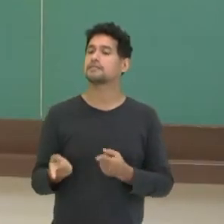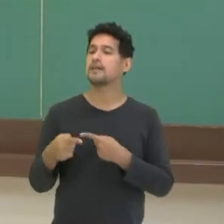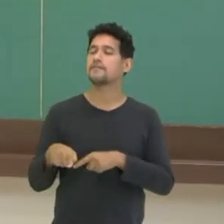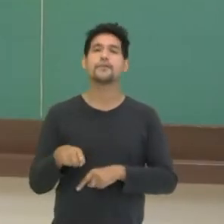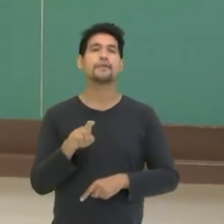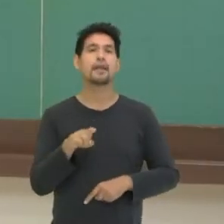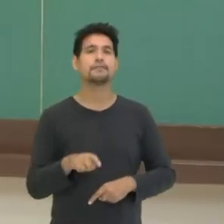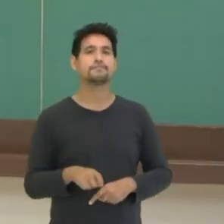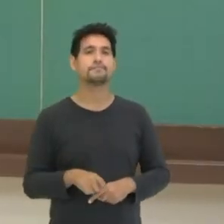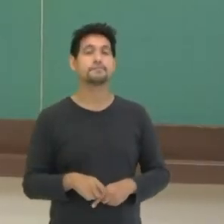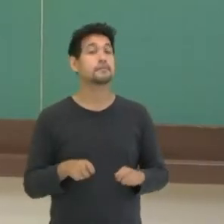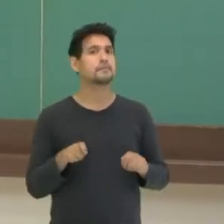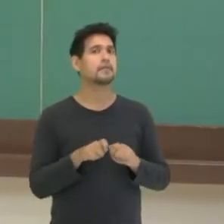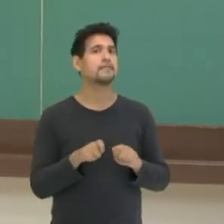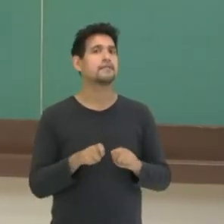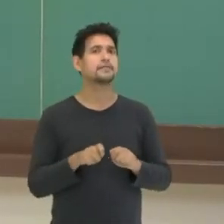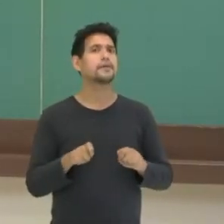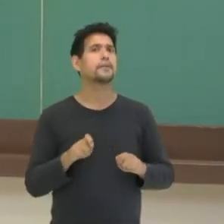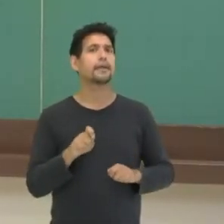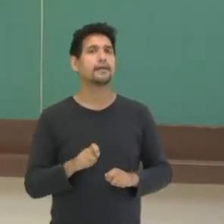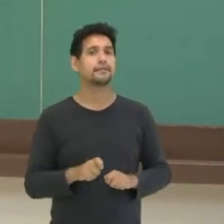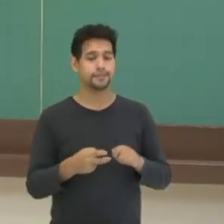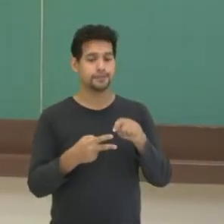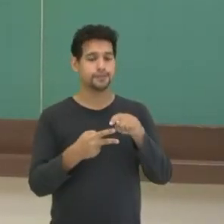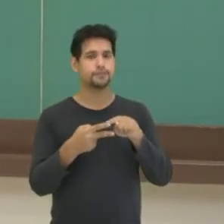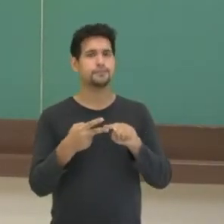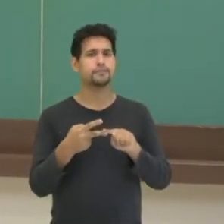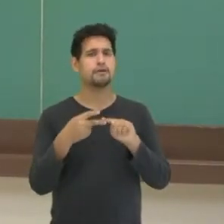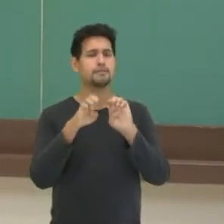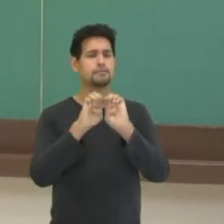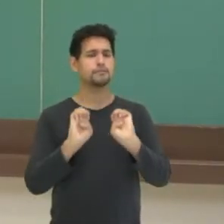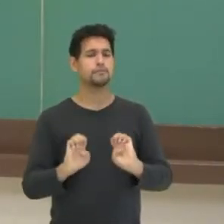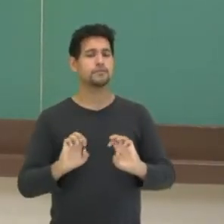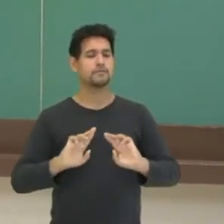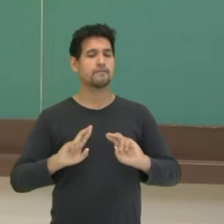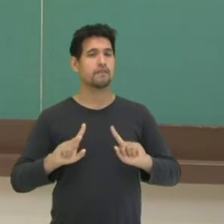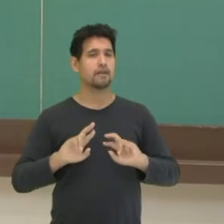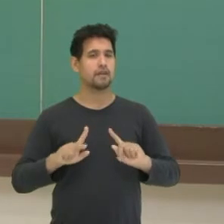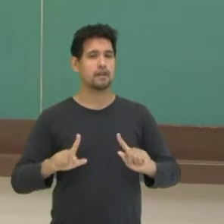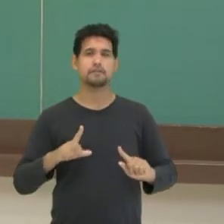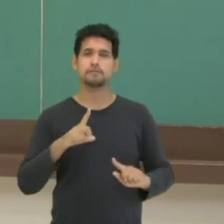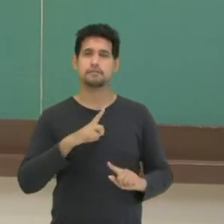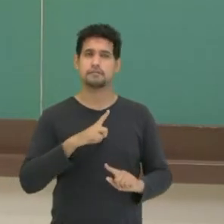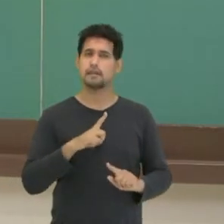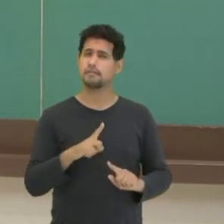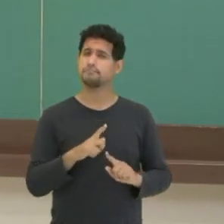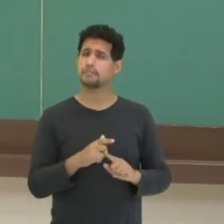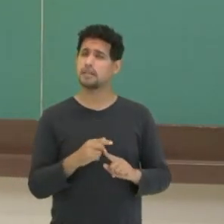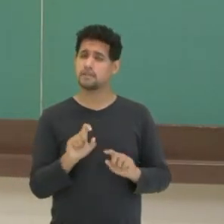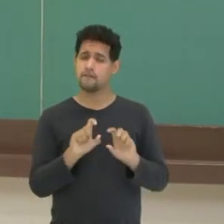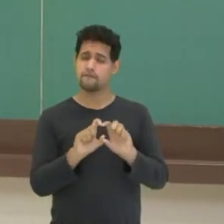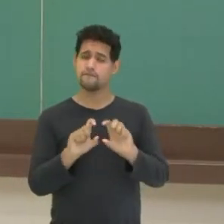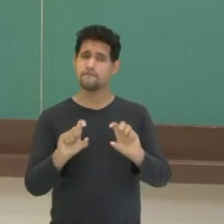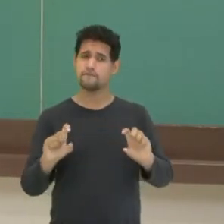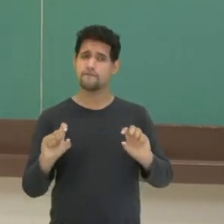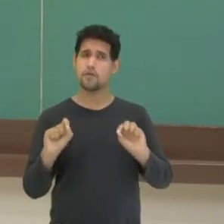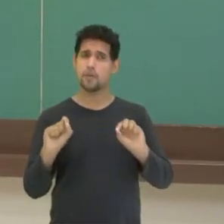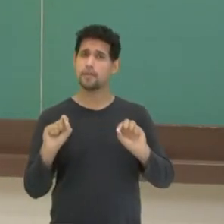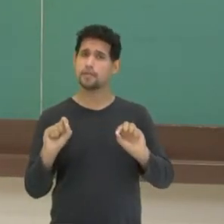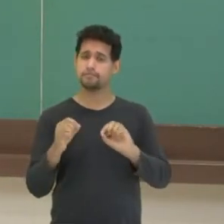você fazer ao menos 2 estruturas diferentes com esses átomos, com esta fórmula